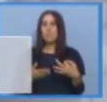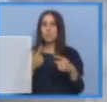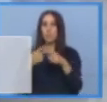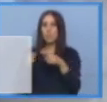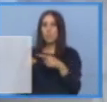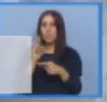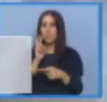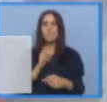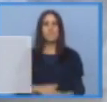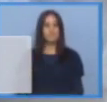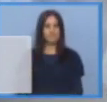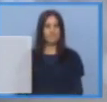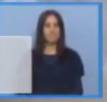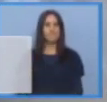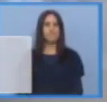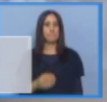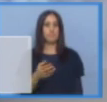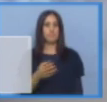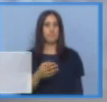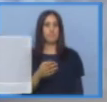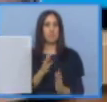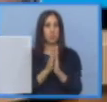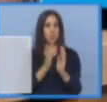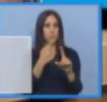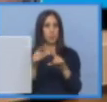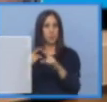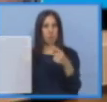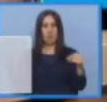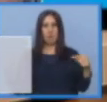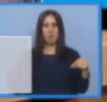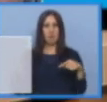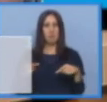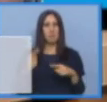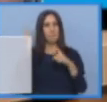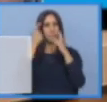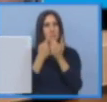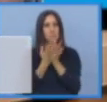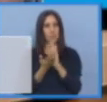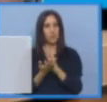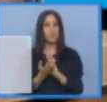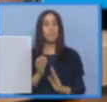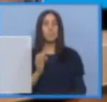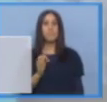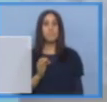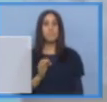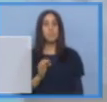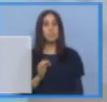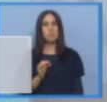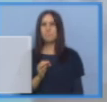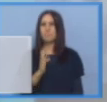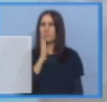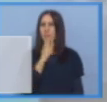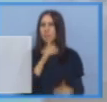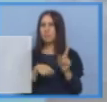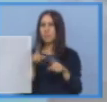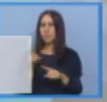mais. Que são comuns às diferentes religiões e correntes de pensamento. Sim. Em todo caso, estaremos aqui diante do relativismo